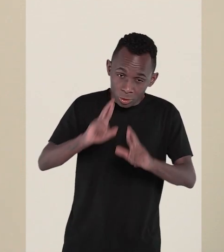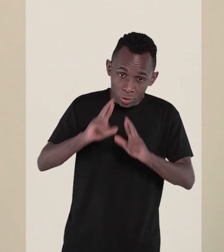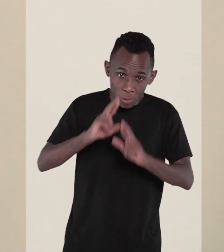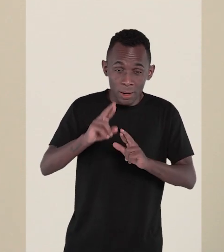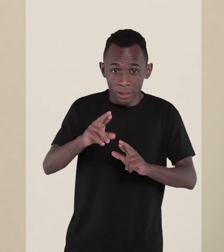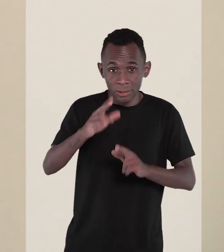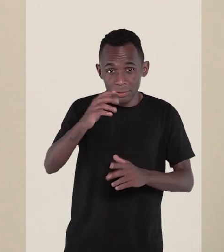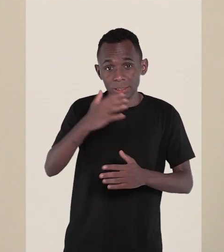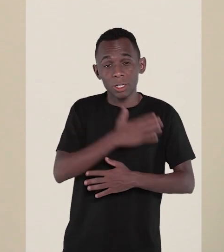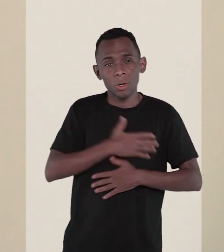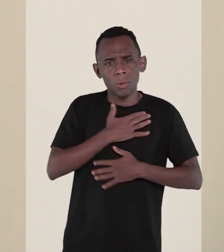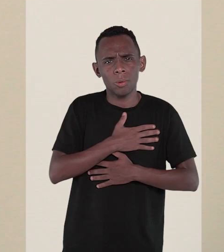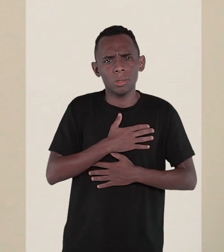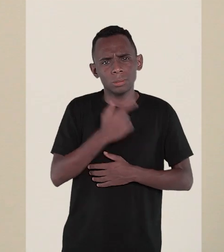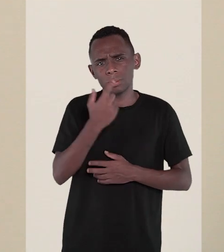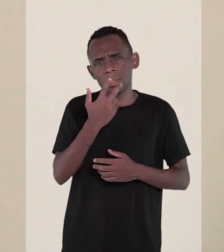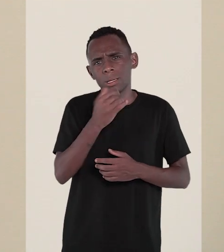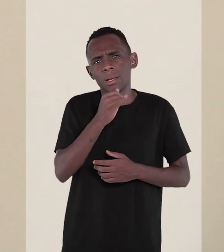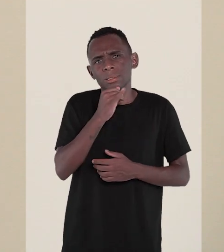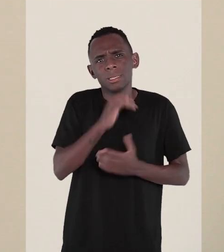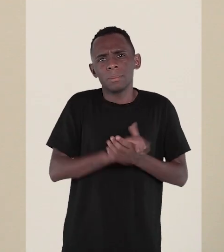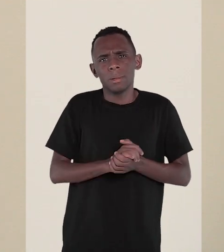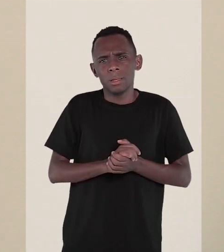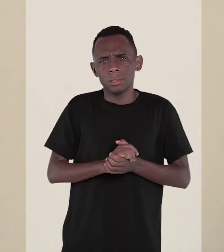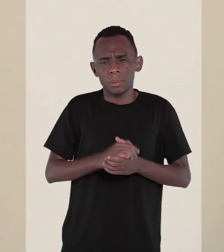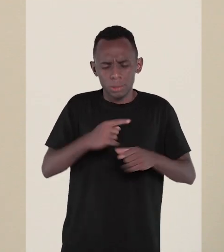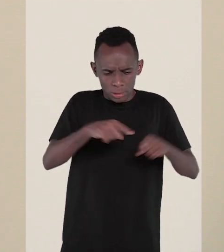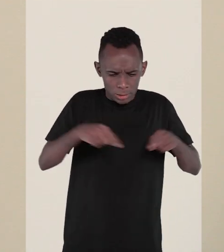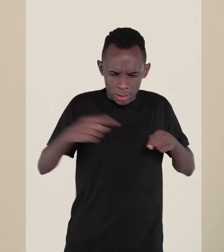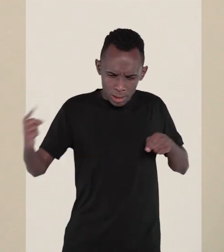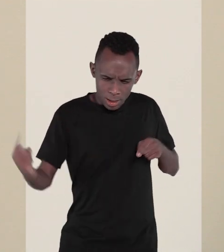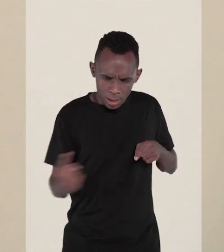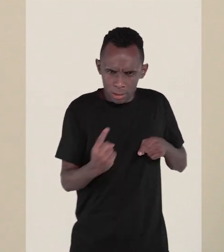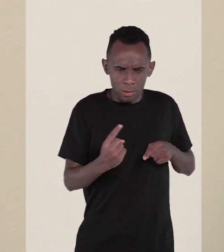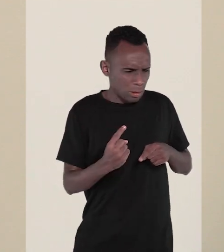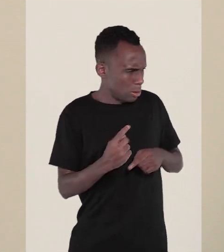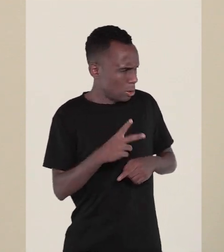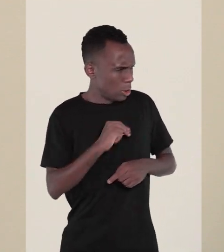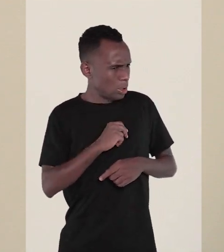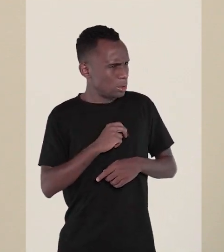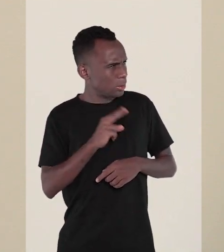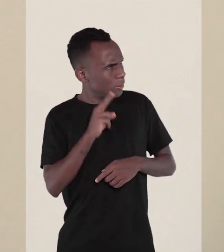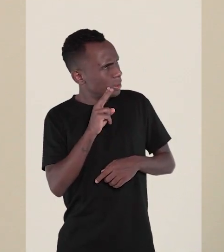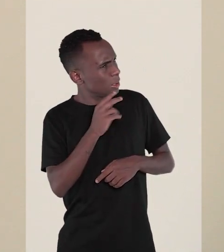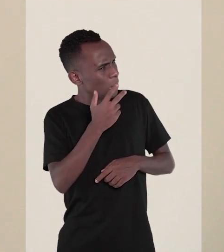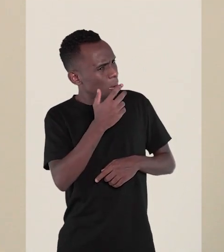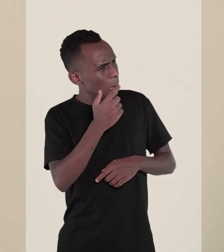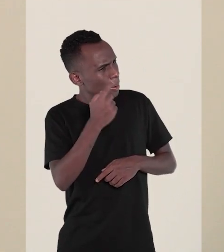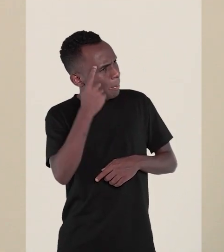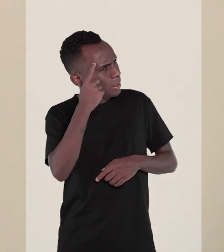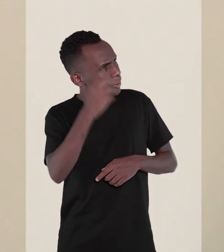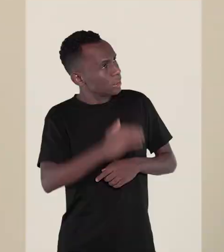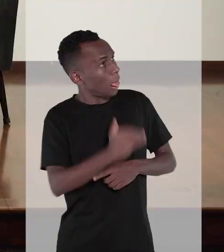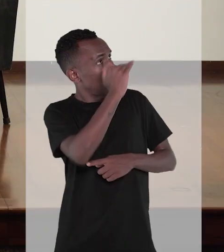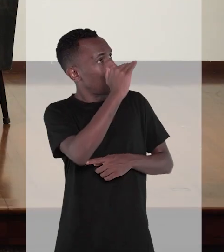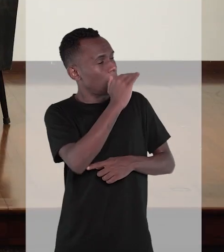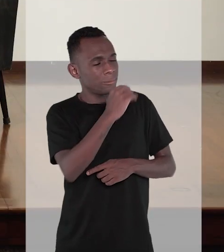te decepcione. Tem gente que entra no camarim e fala, pensei que você era mais alta. Né? Eu espero que o livro não te cause essa